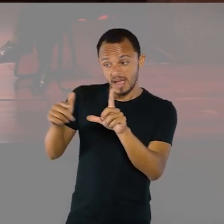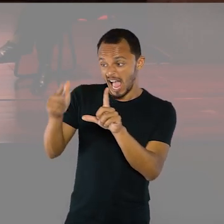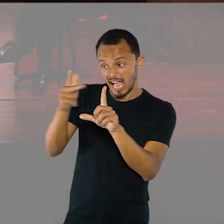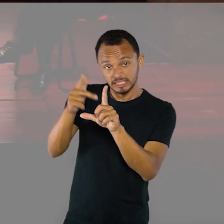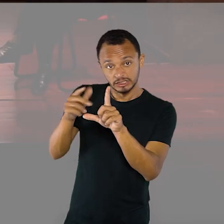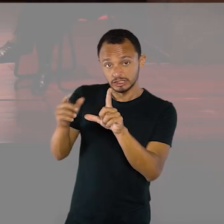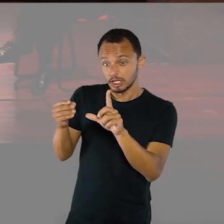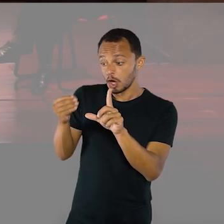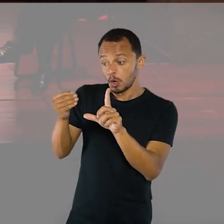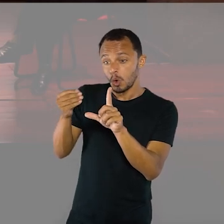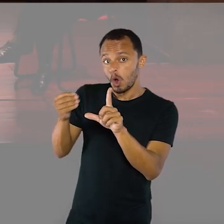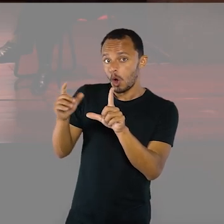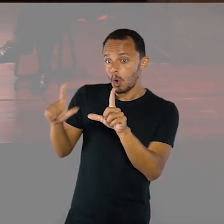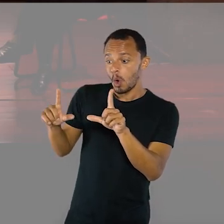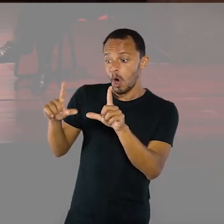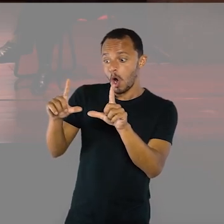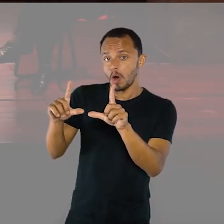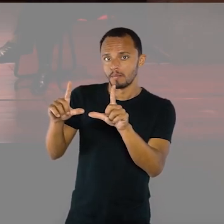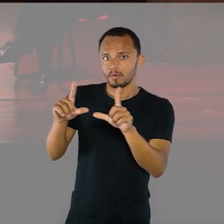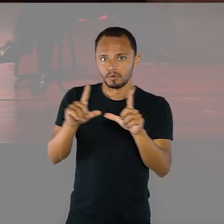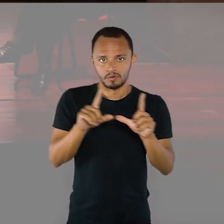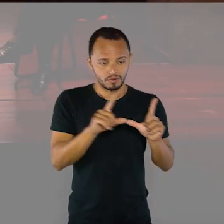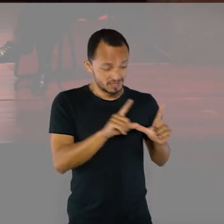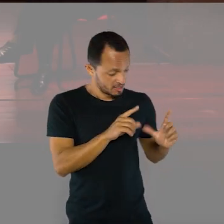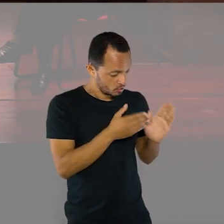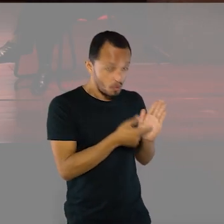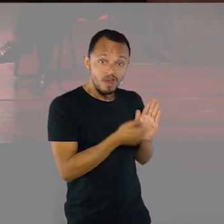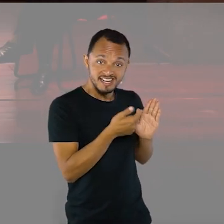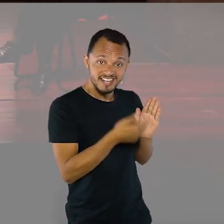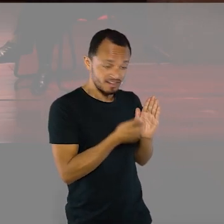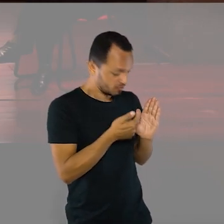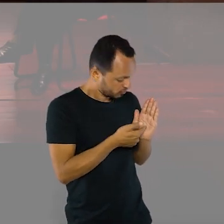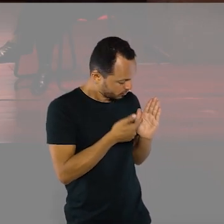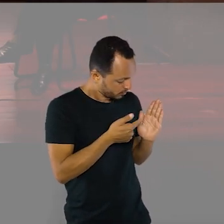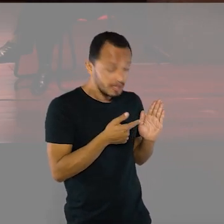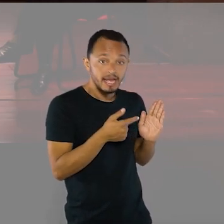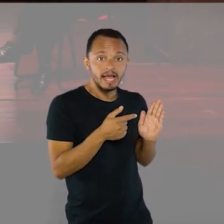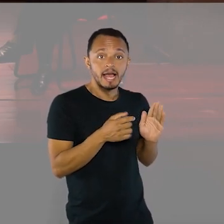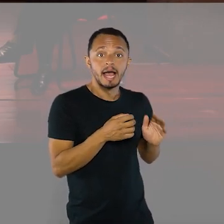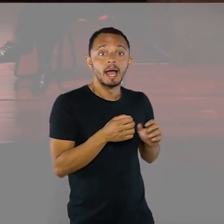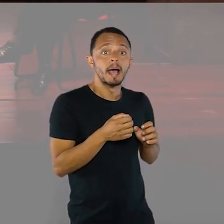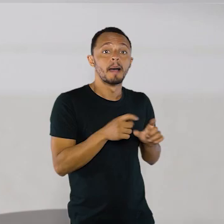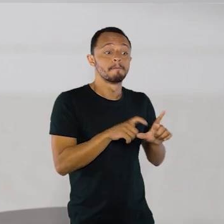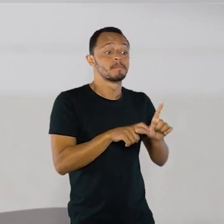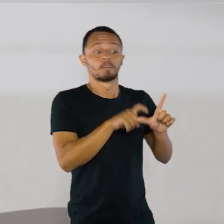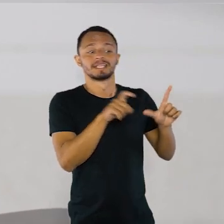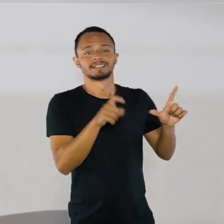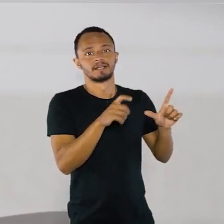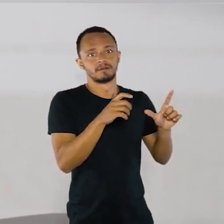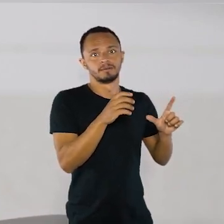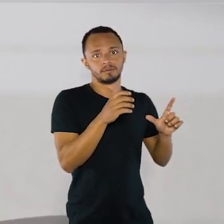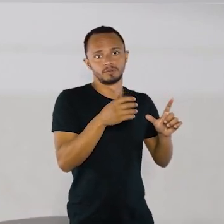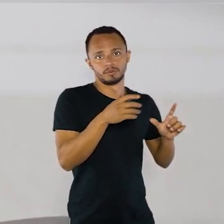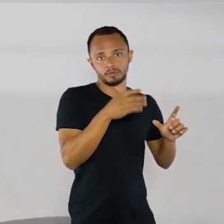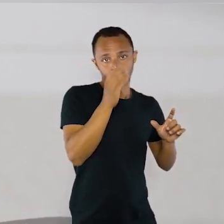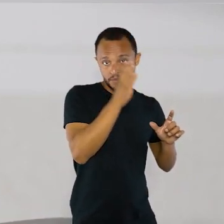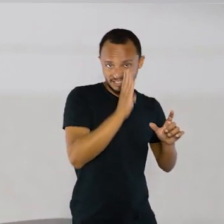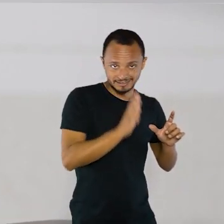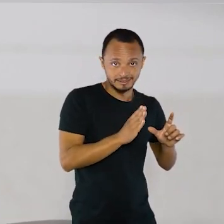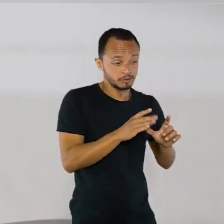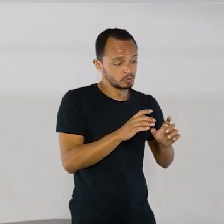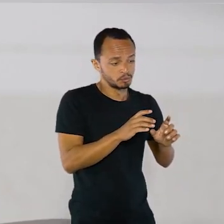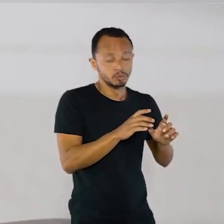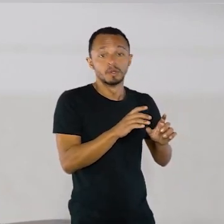coletivos. Ali, a partir da proclamação da República, nós percebemos o quanto, com a maior autonomia dos